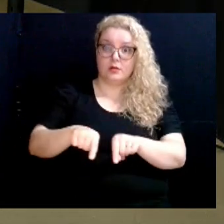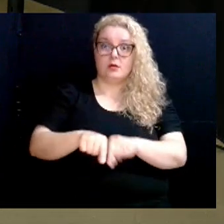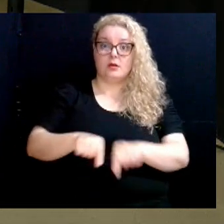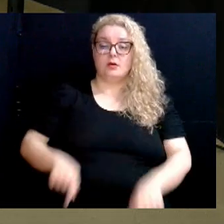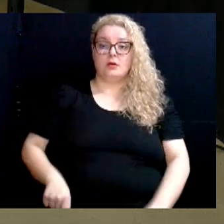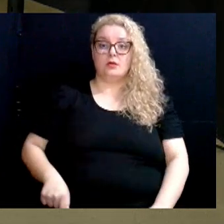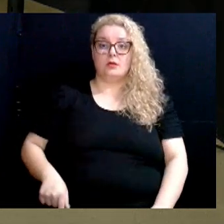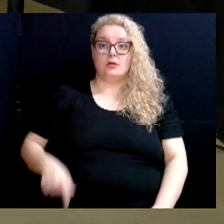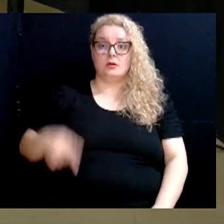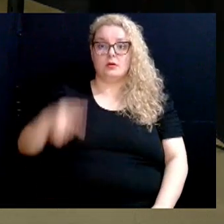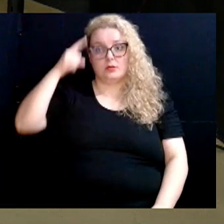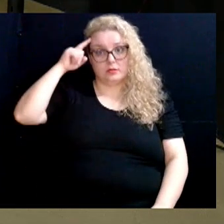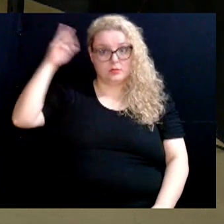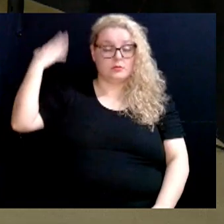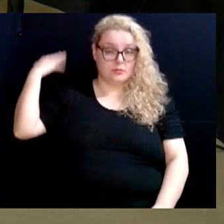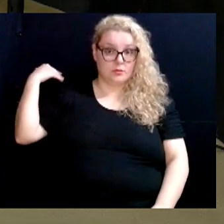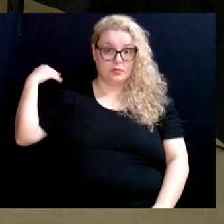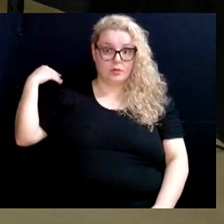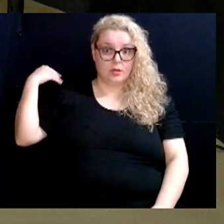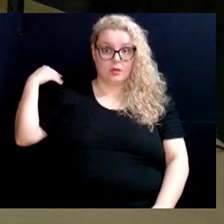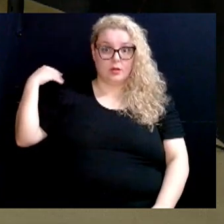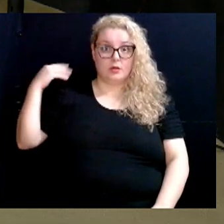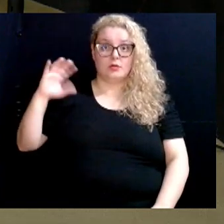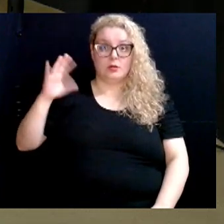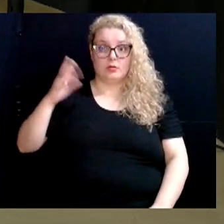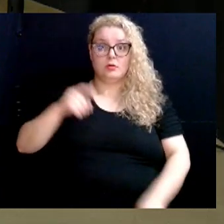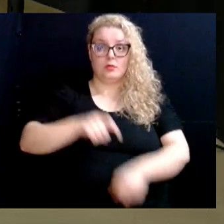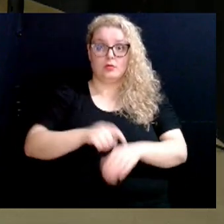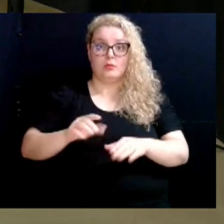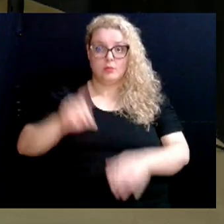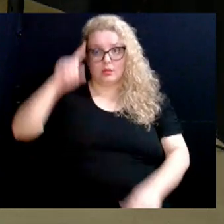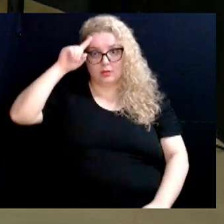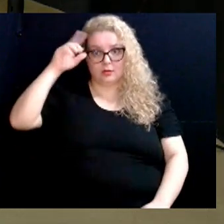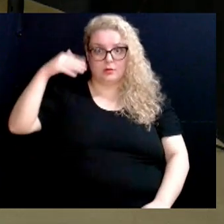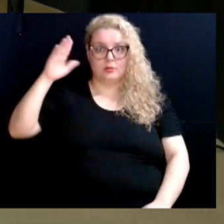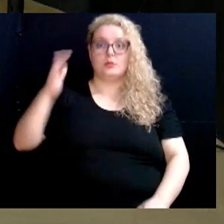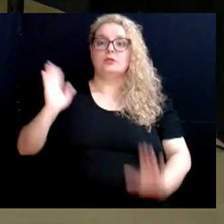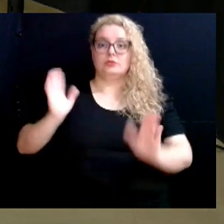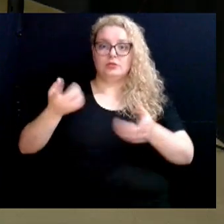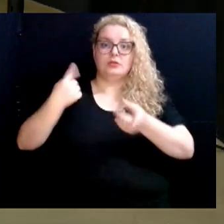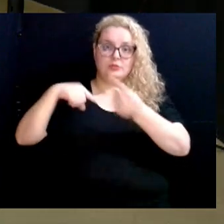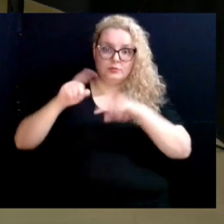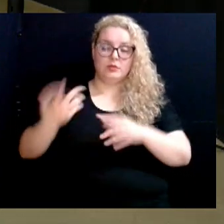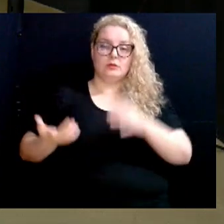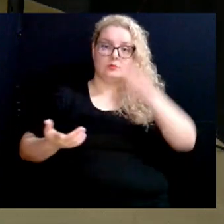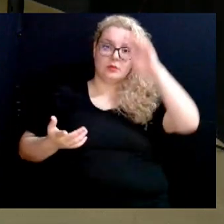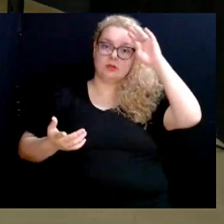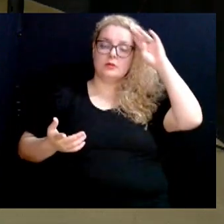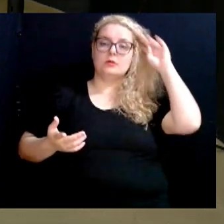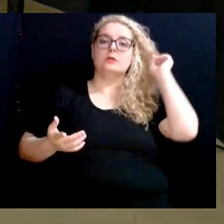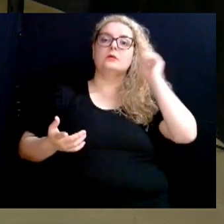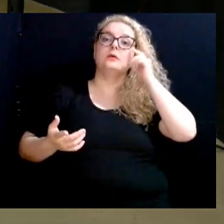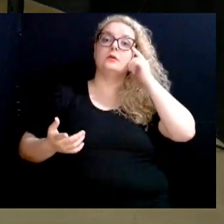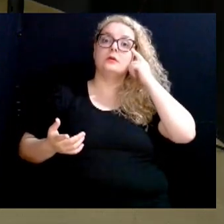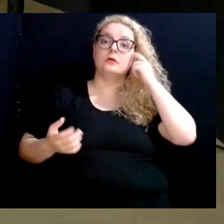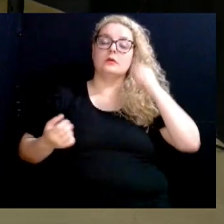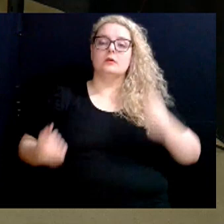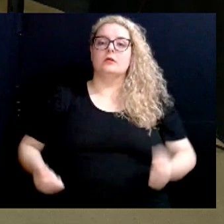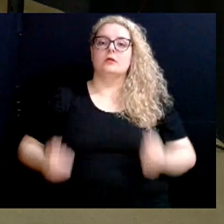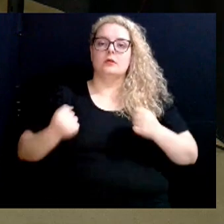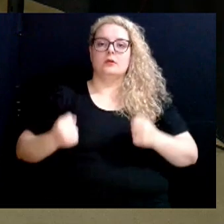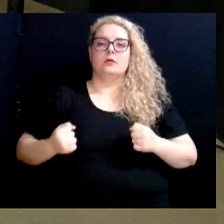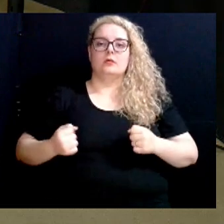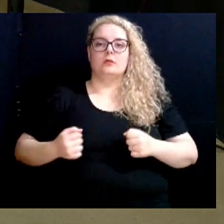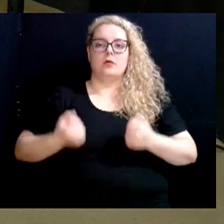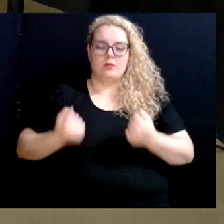Outro dia, já aconteceu comigo em uma ocasião, tá superado, tá, gente? Mas tinha uma pessoa que estava com peso tão... Eu peguei, a hora que eu vi